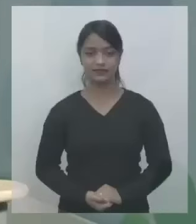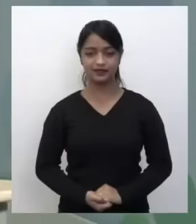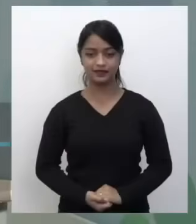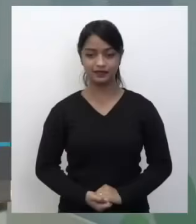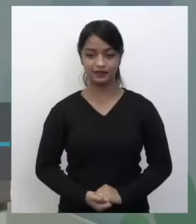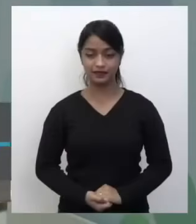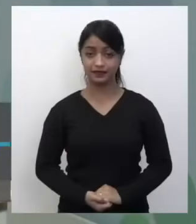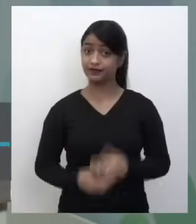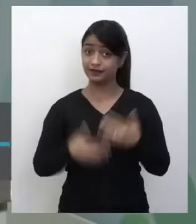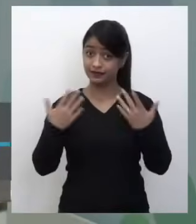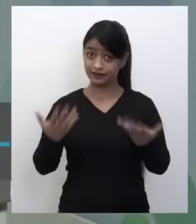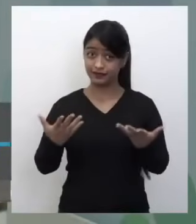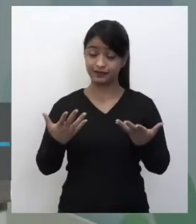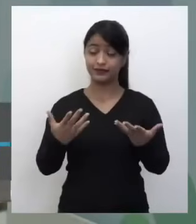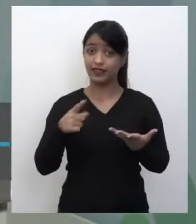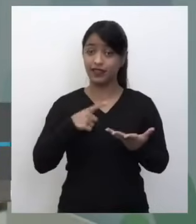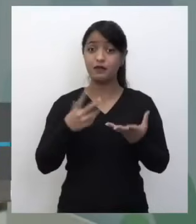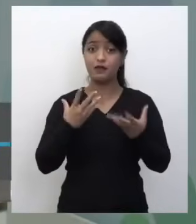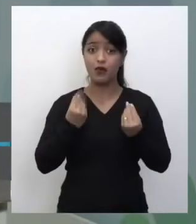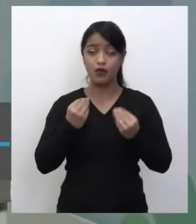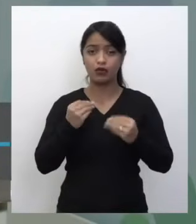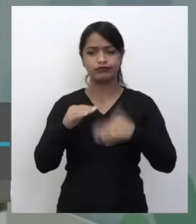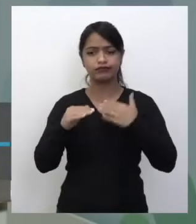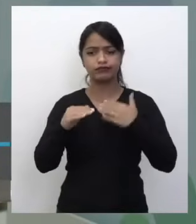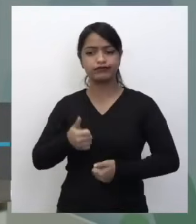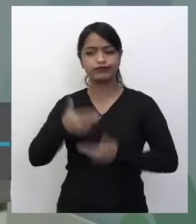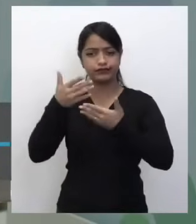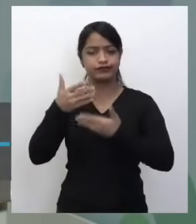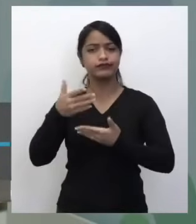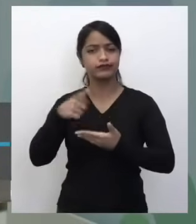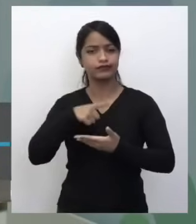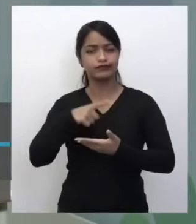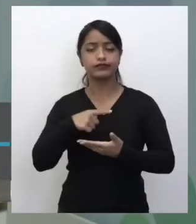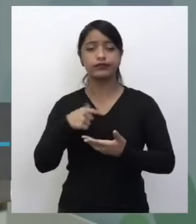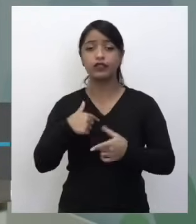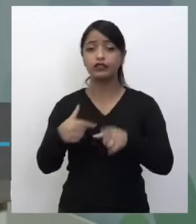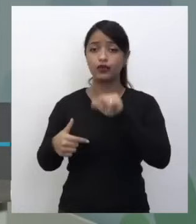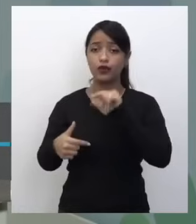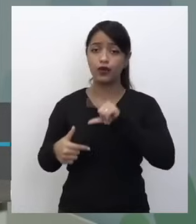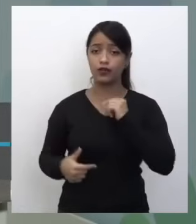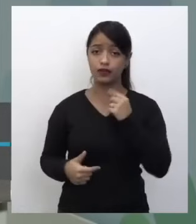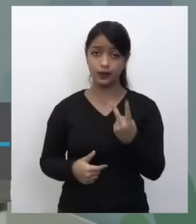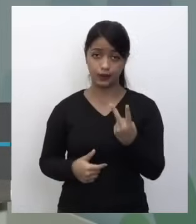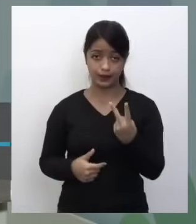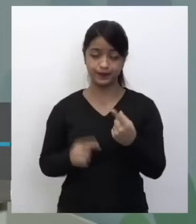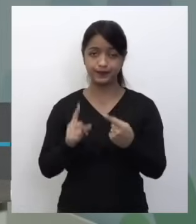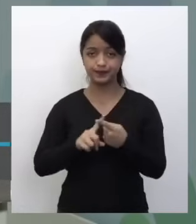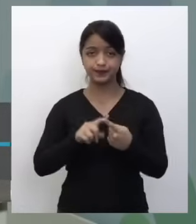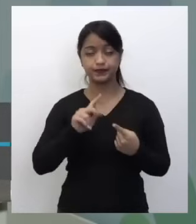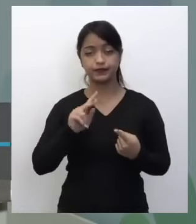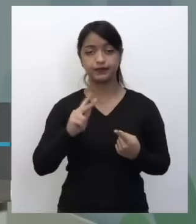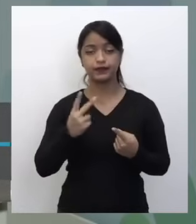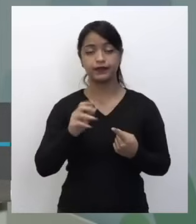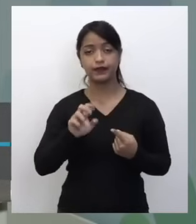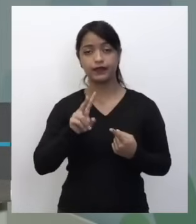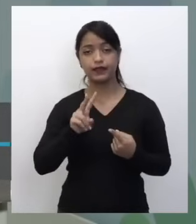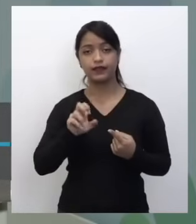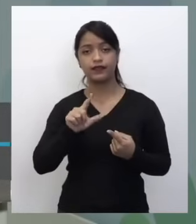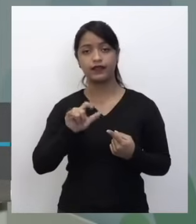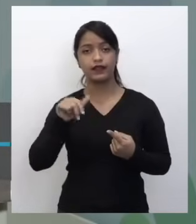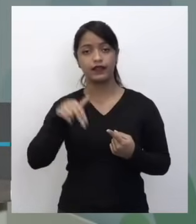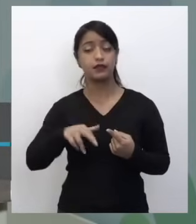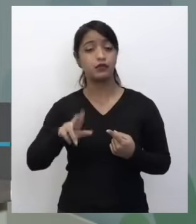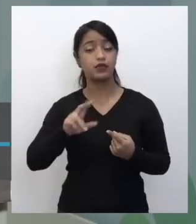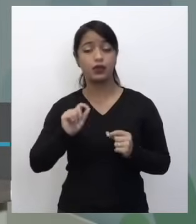Bom, professora, bastante respostas aqui, mas eu vou destacar 2 aqui, tá? Tá. A Evelyn falou que é um pluviômetro, tá?